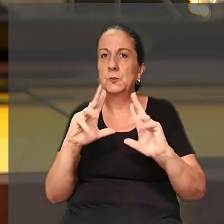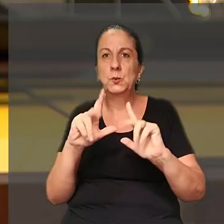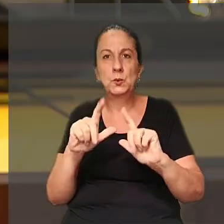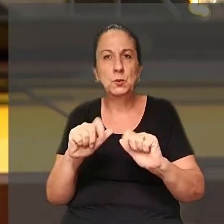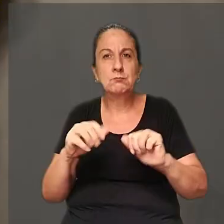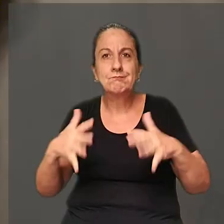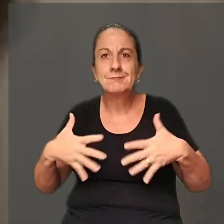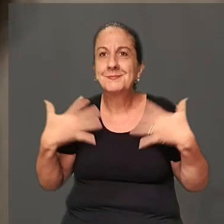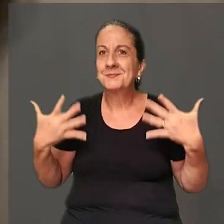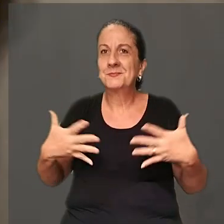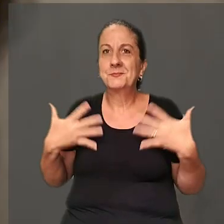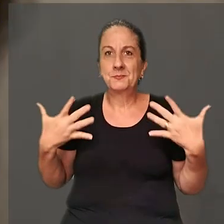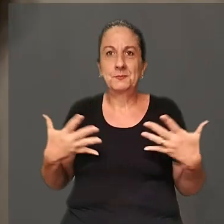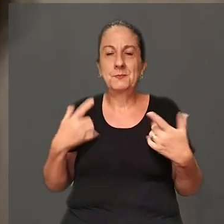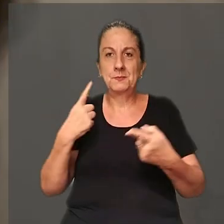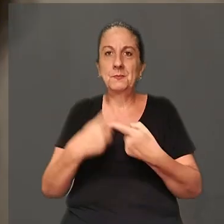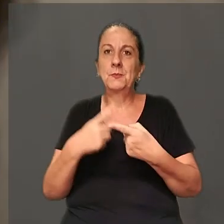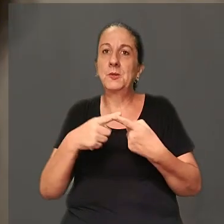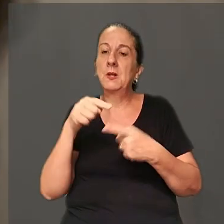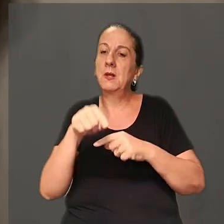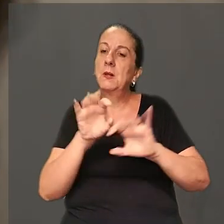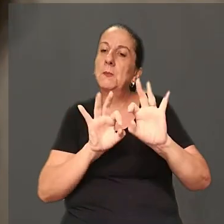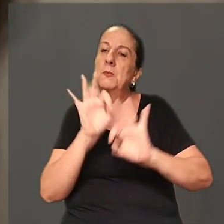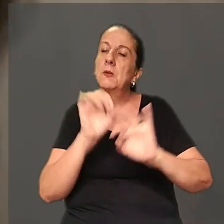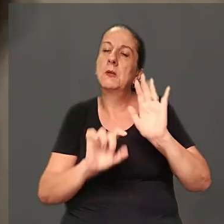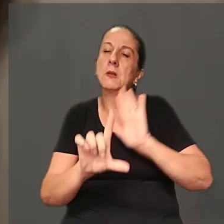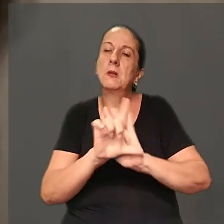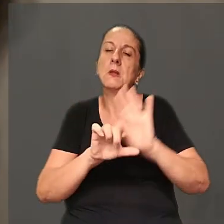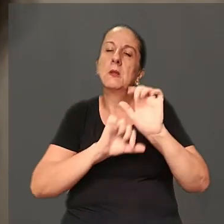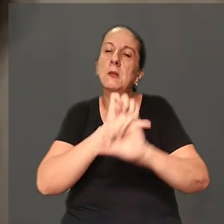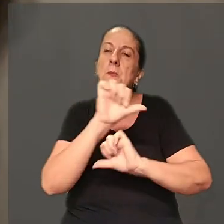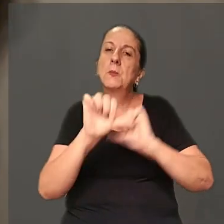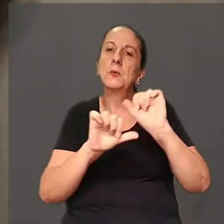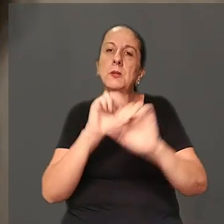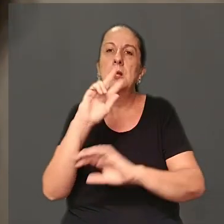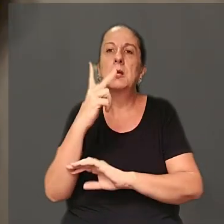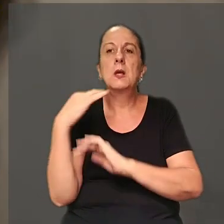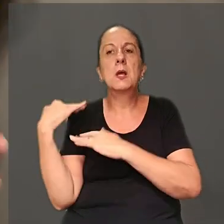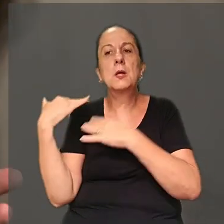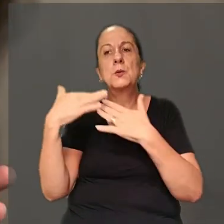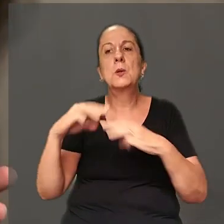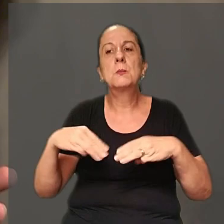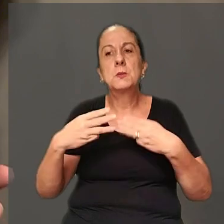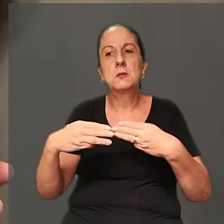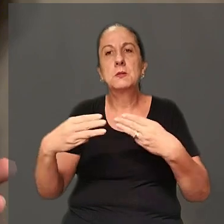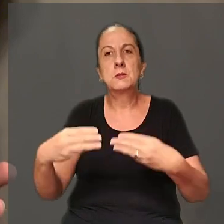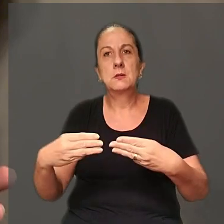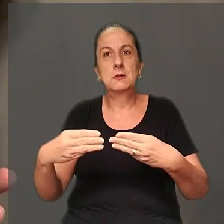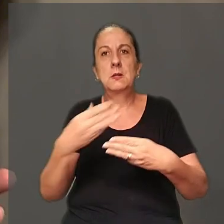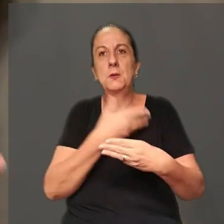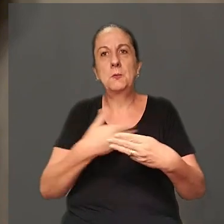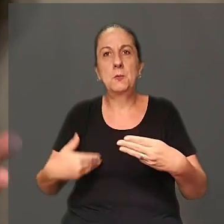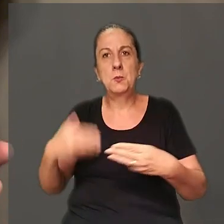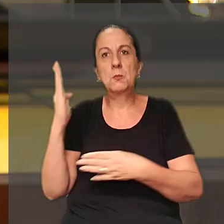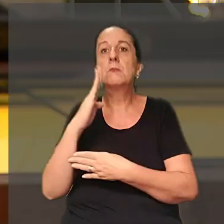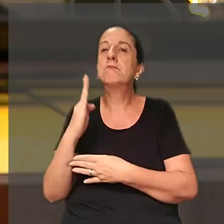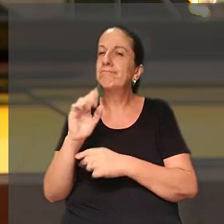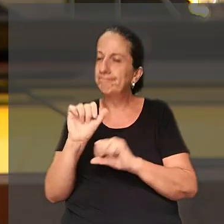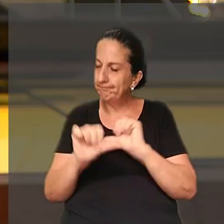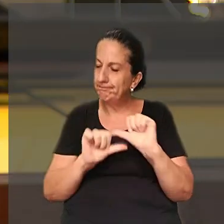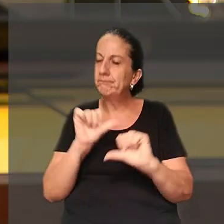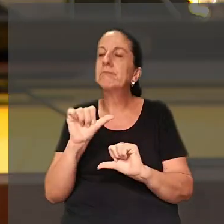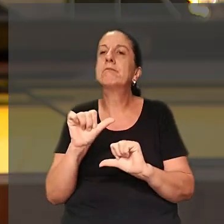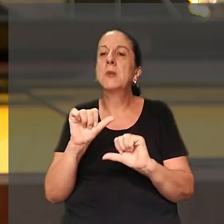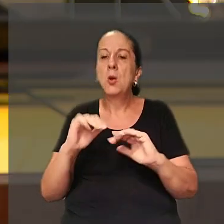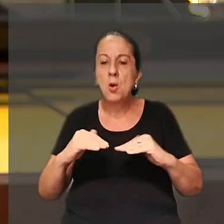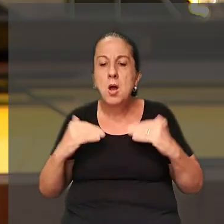muito entusiasmado, porque aquele projeto de lei ia mudar a história do Ministério Público no Brasil. E mudou. Era